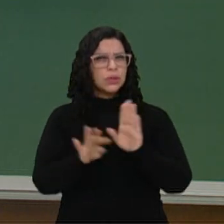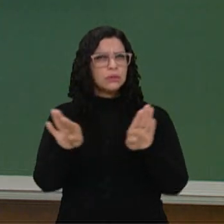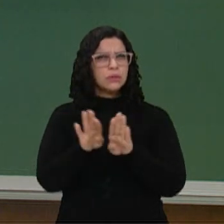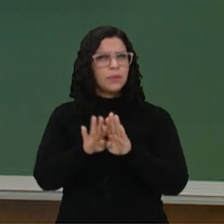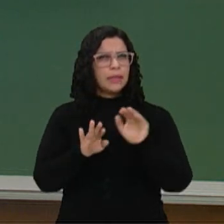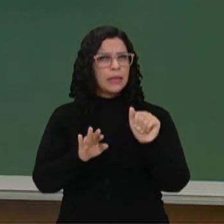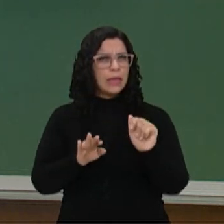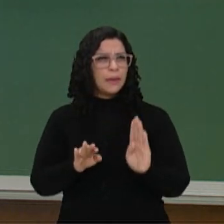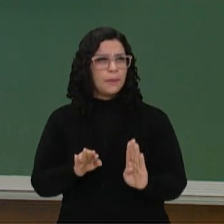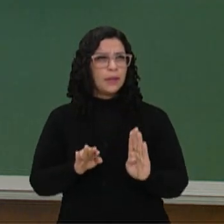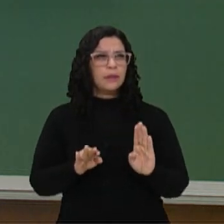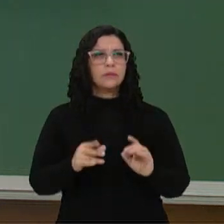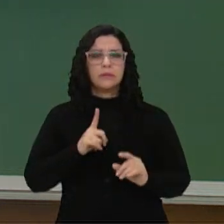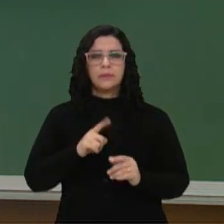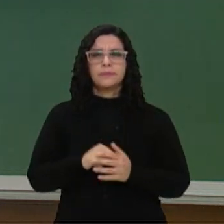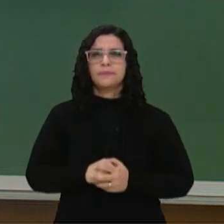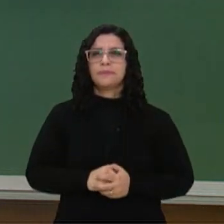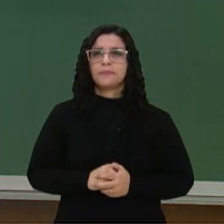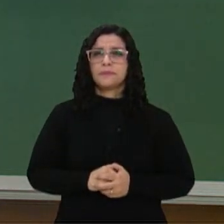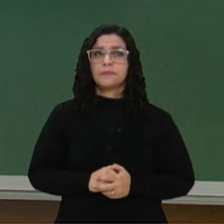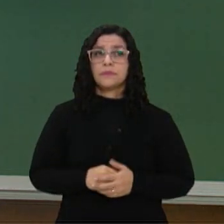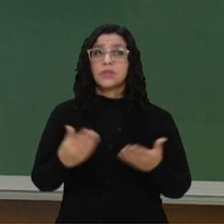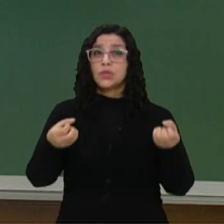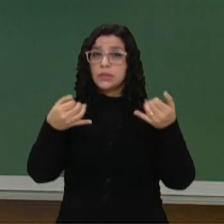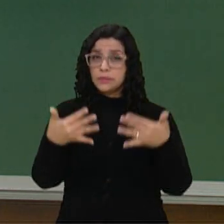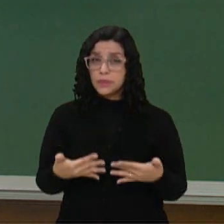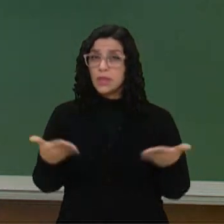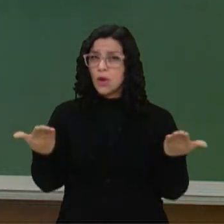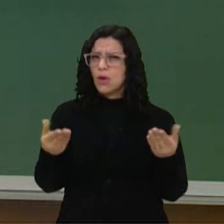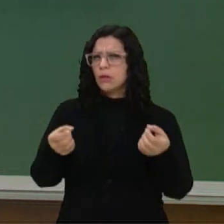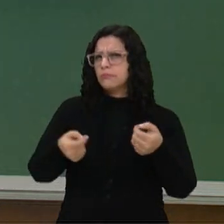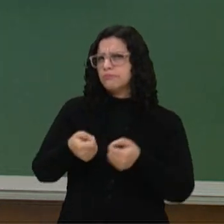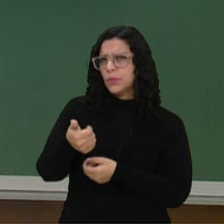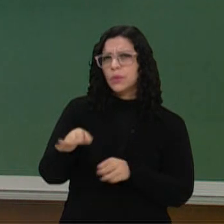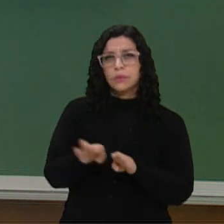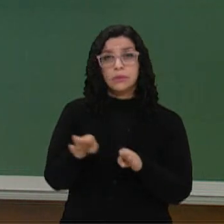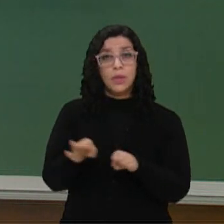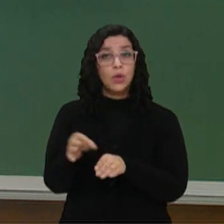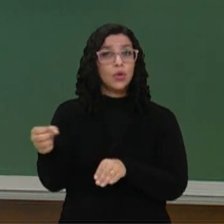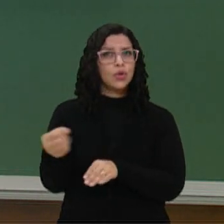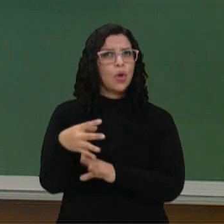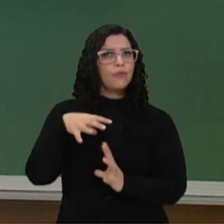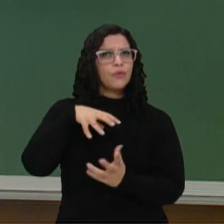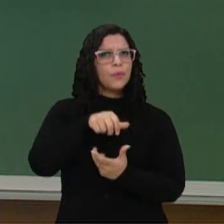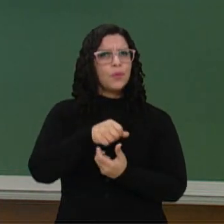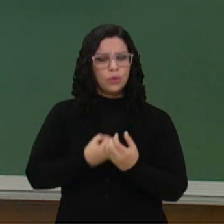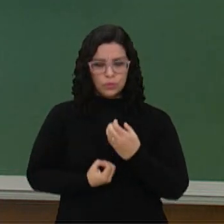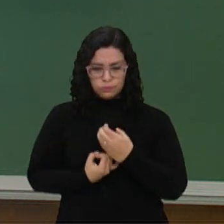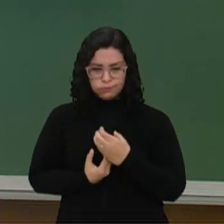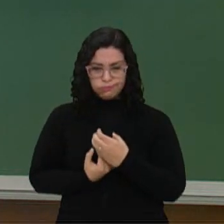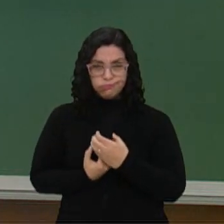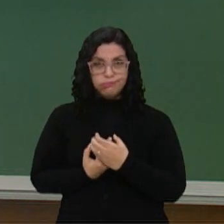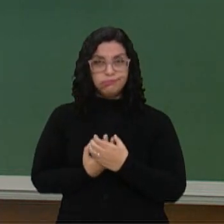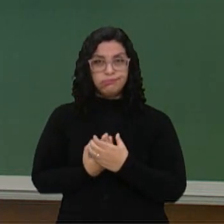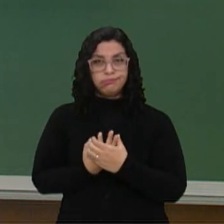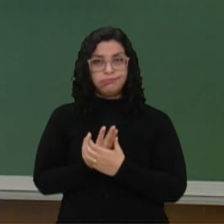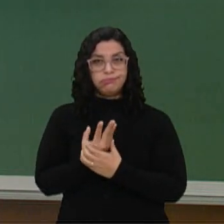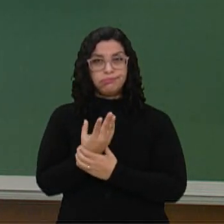nas alternativas. Como mencionei há pouco, um novo mundo está a surgir dentro de